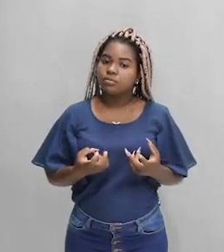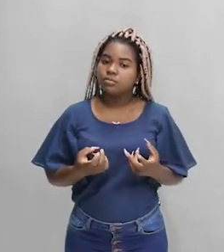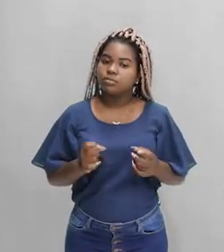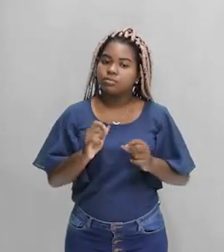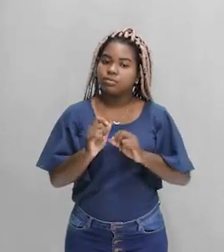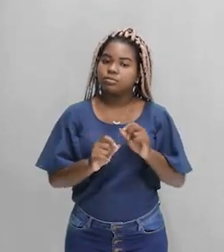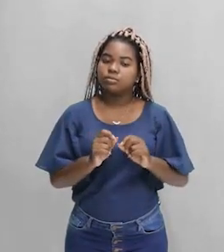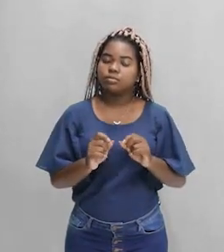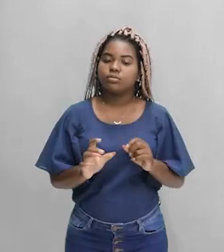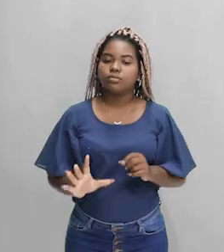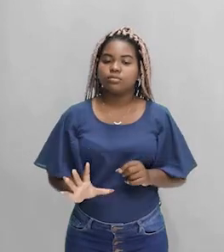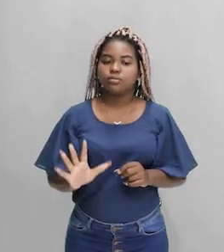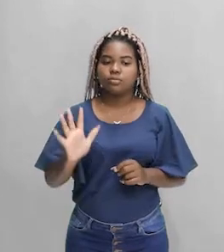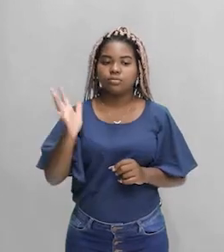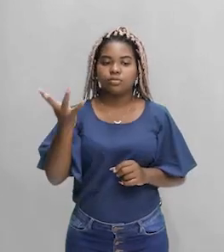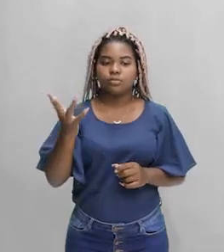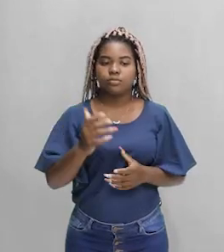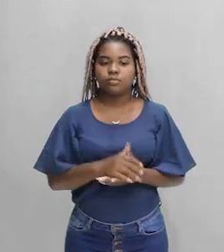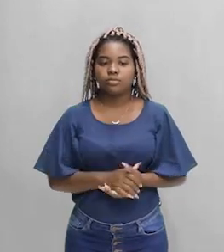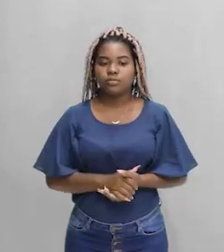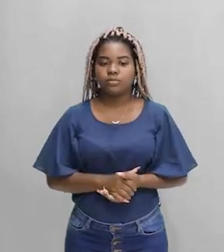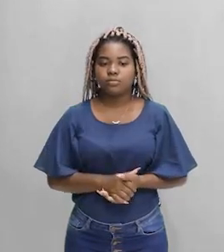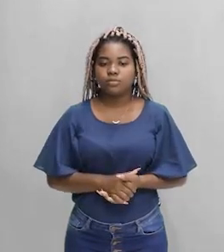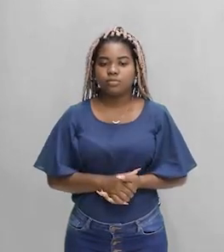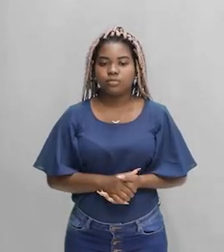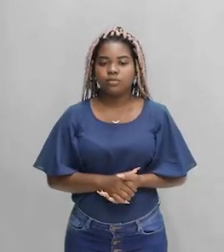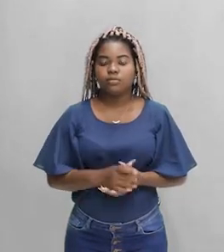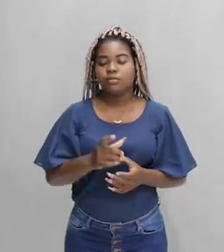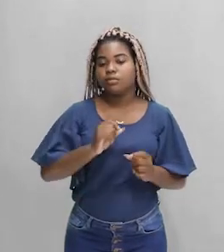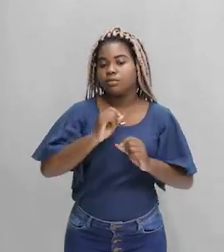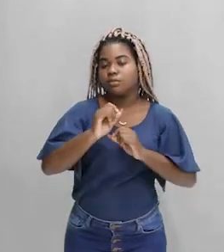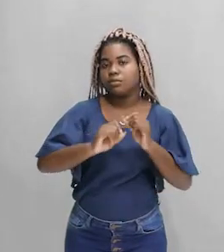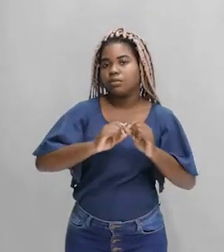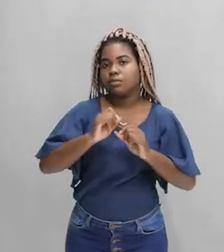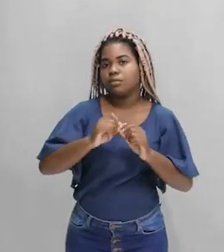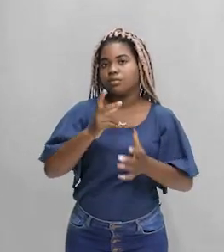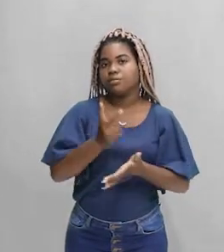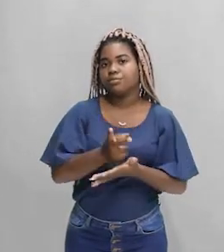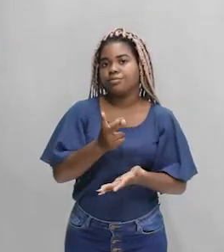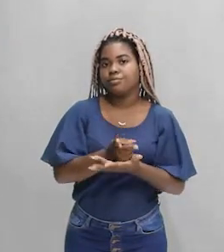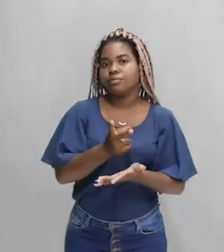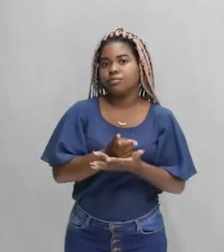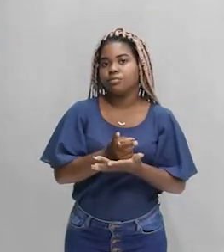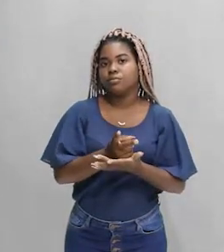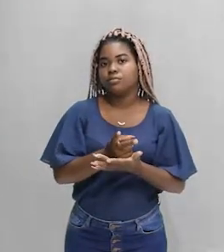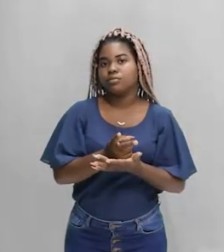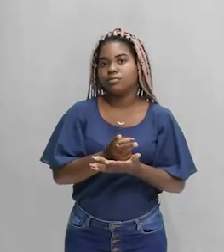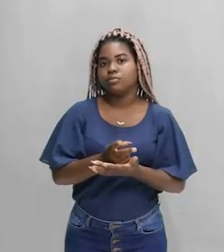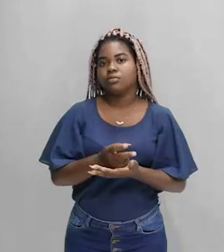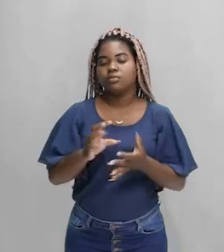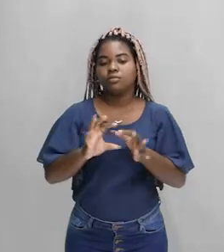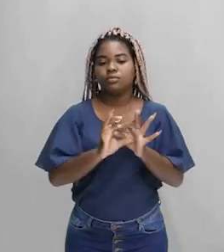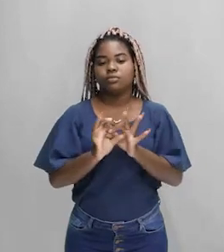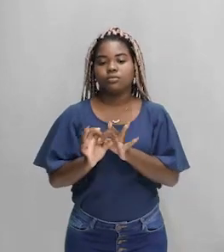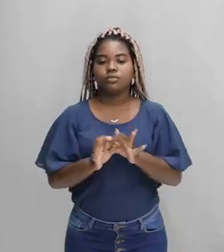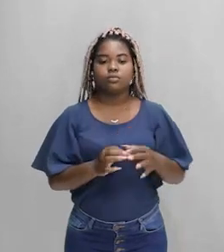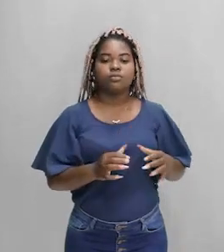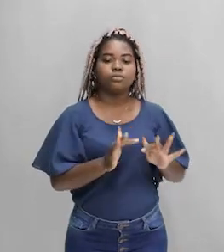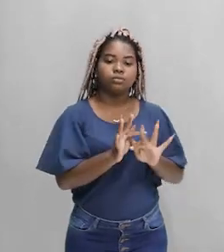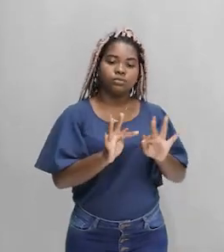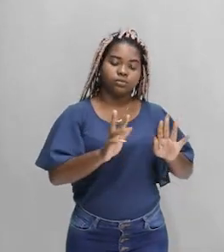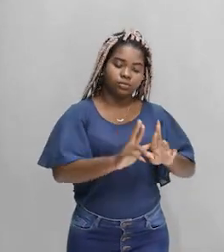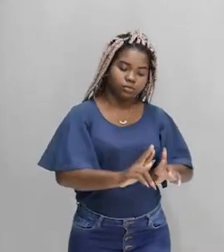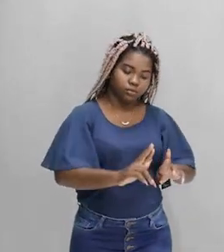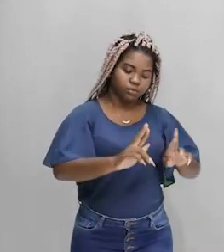está acontecendo nesse último exercício? Aqui a gente fez sempre o link entre funções